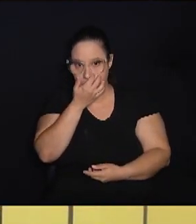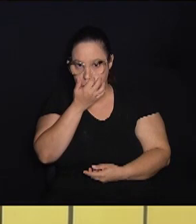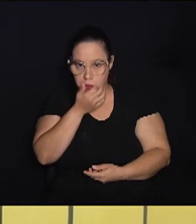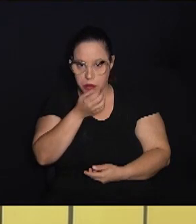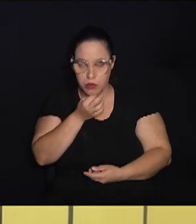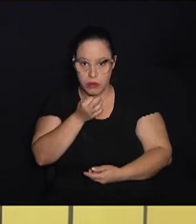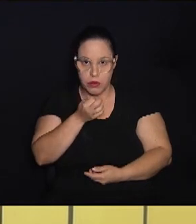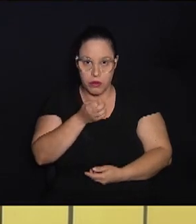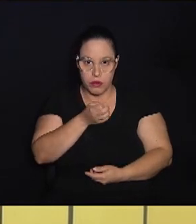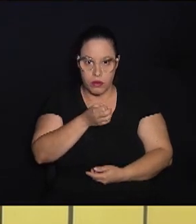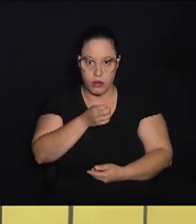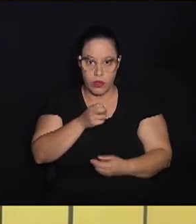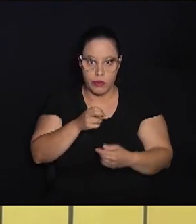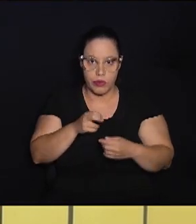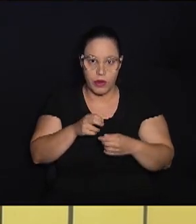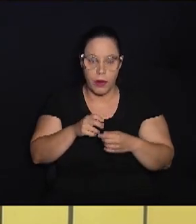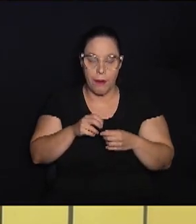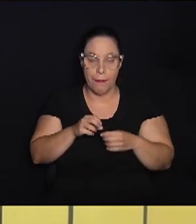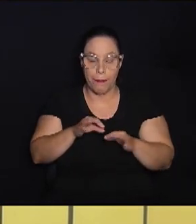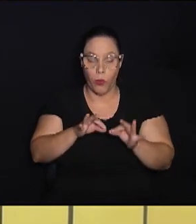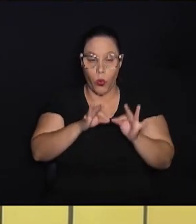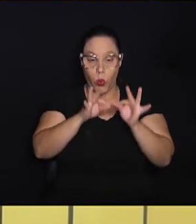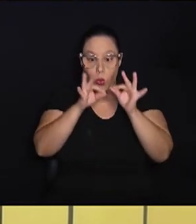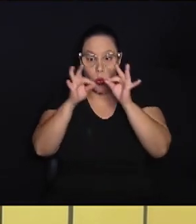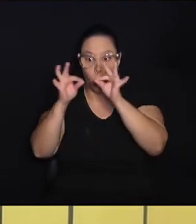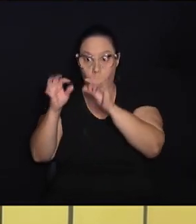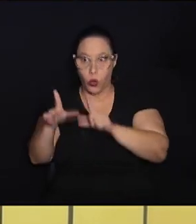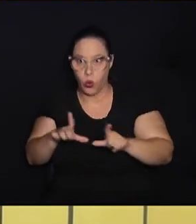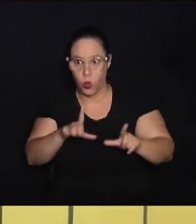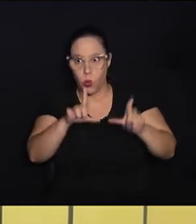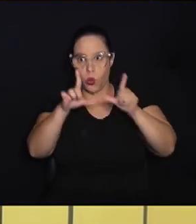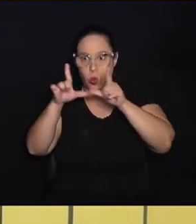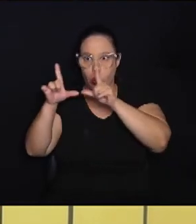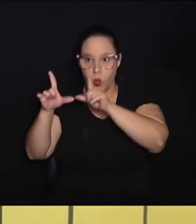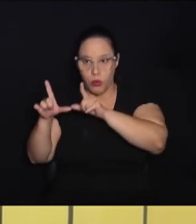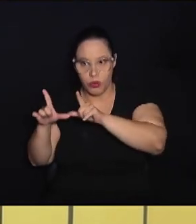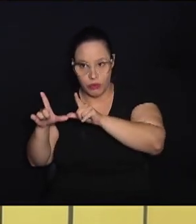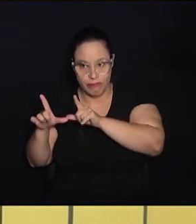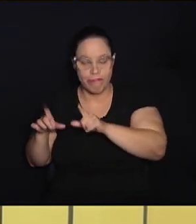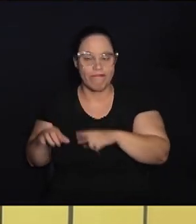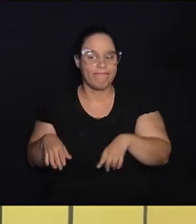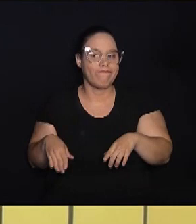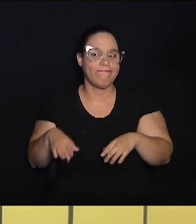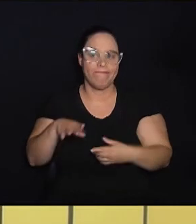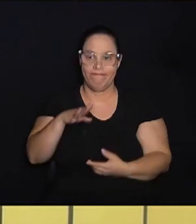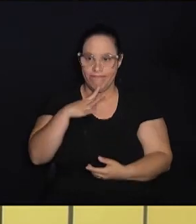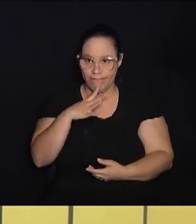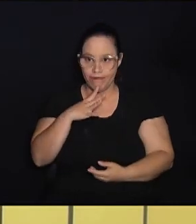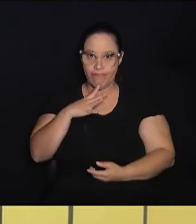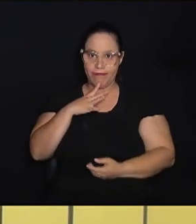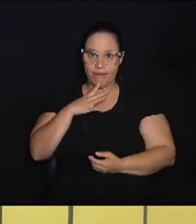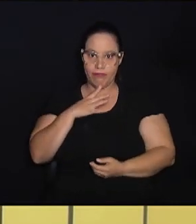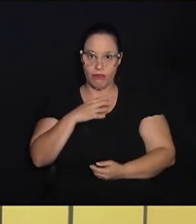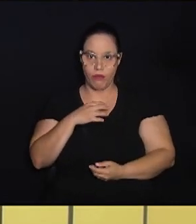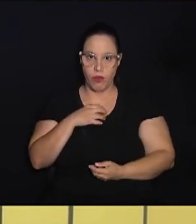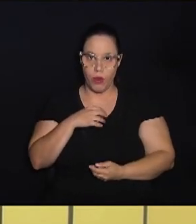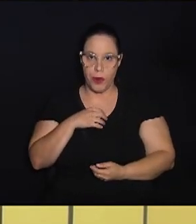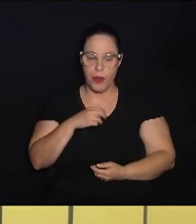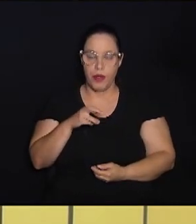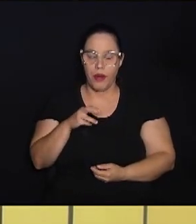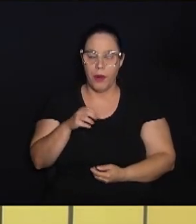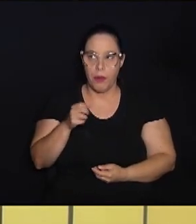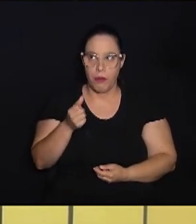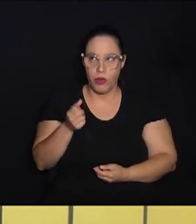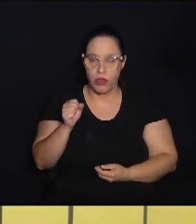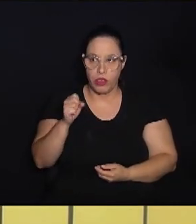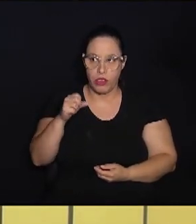efetivamente num grande veículo de mídia né então e e ganhou a credibilidade ganhou conhecimento eh mesmo em em 1895